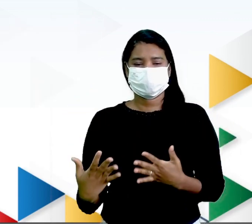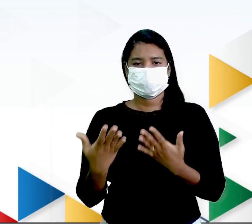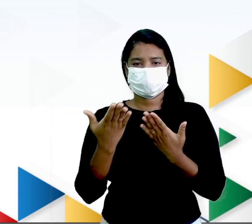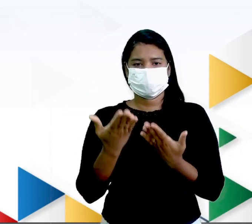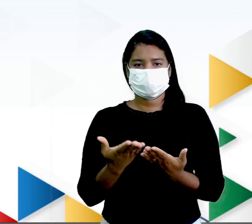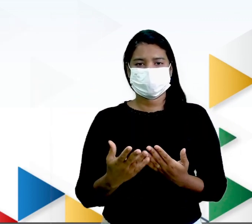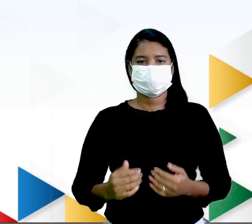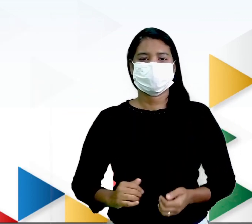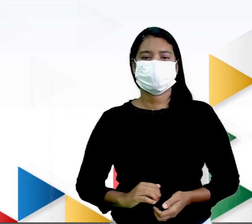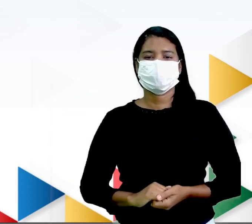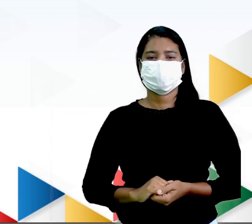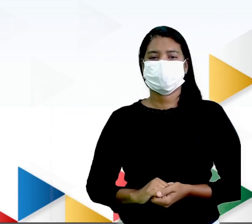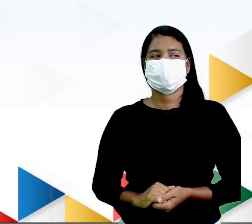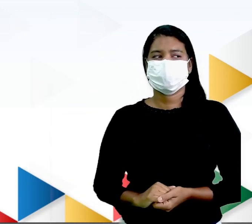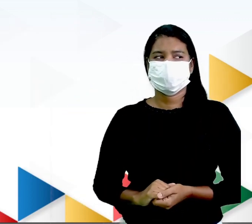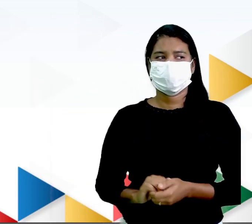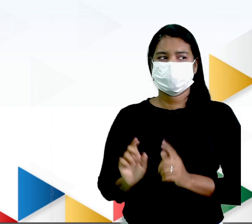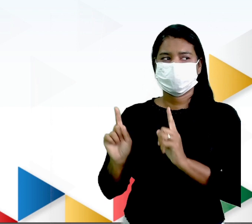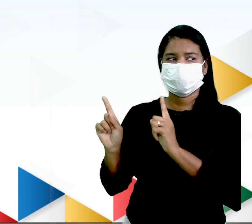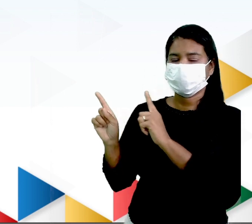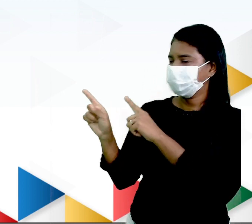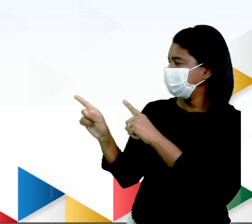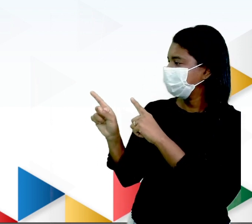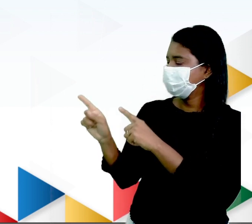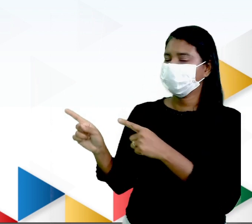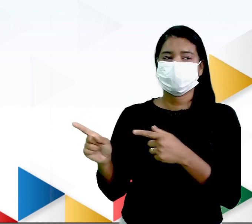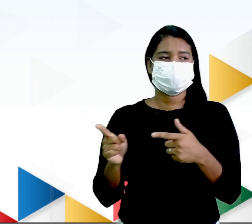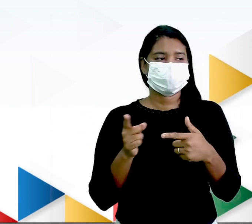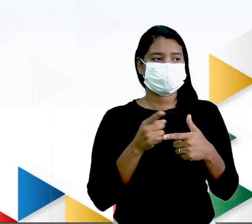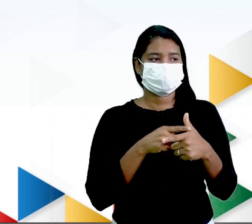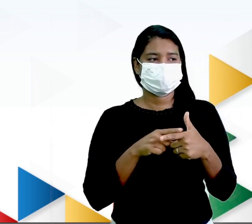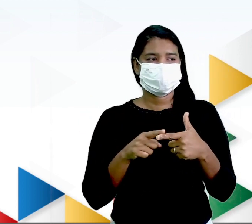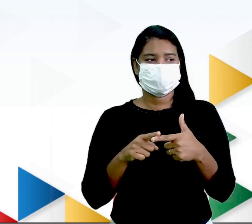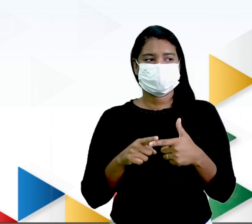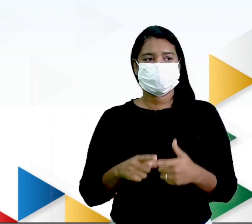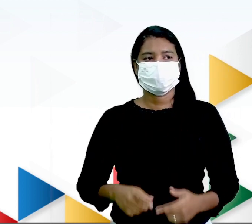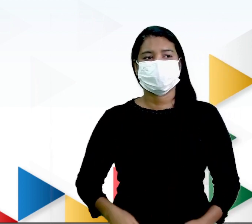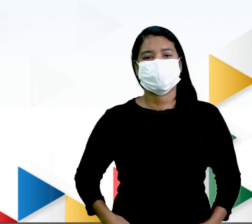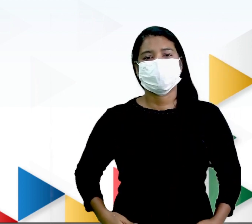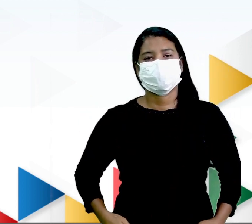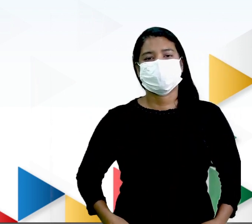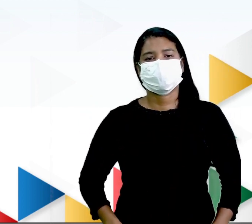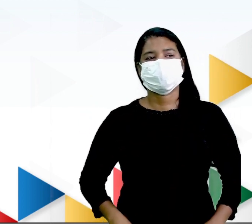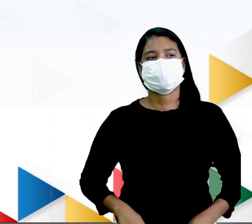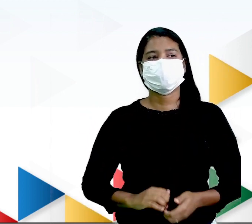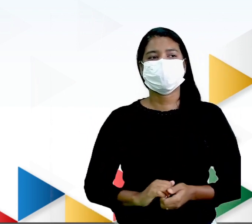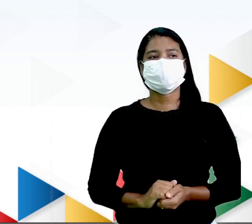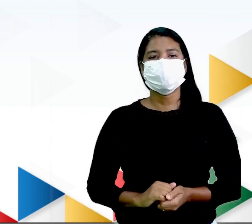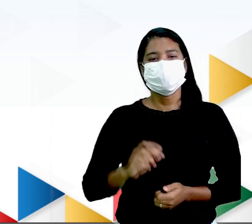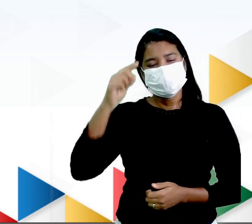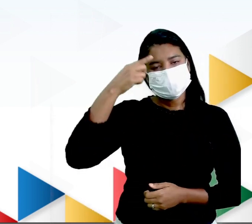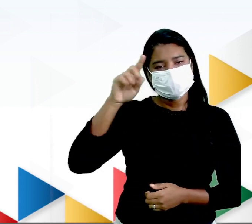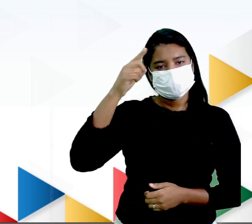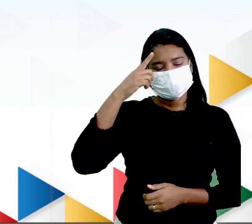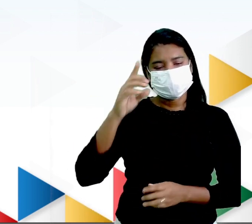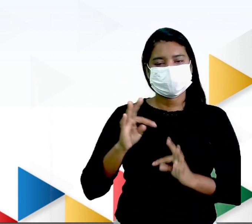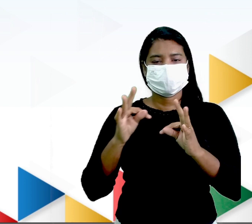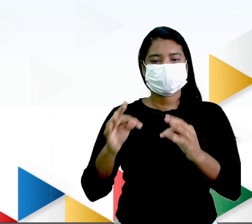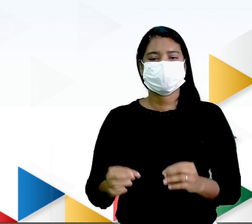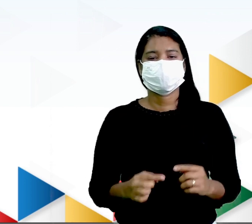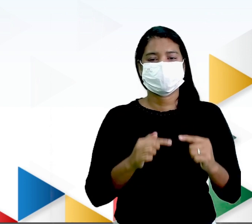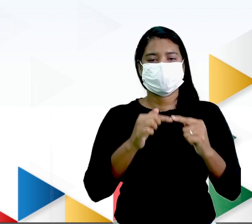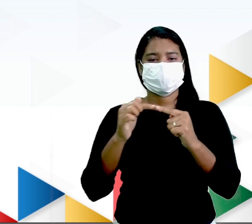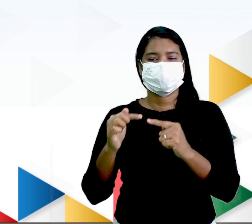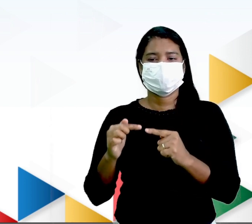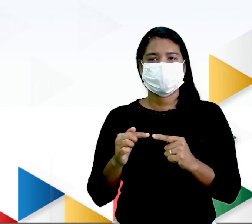Agora, sobre divisão, você pode ter, olha, todo ato de dividir no dia a dia, ele pode estar relacionado